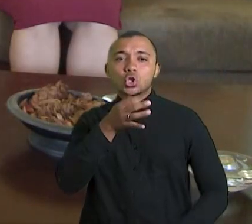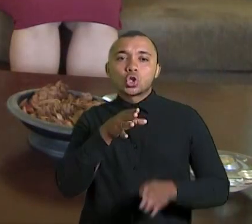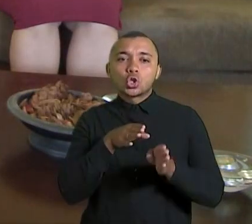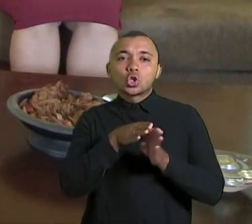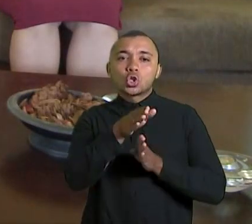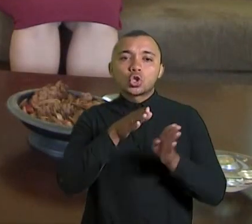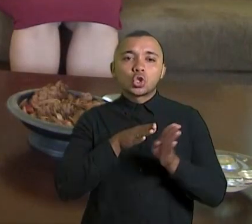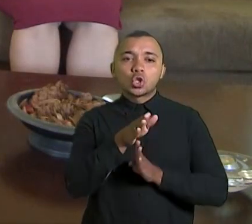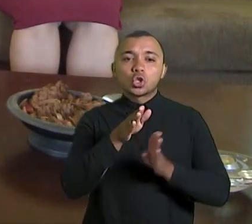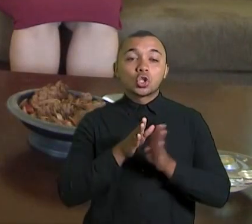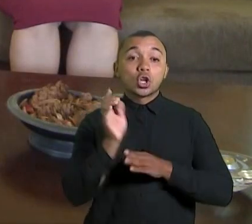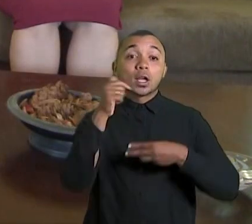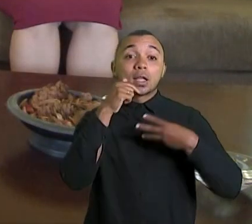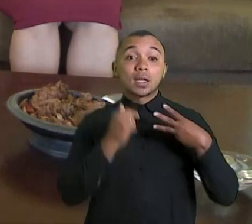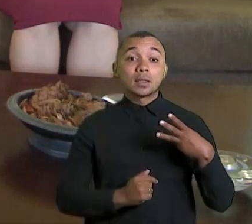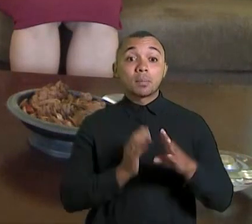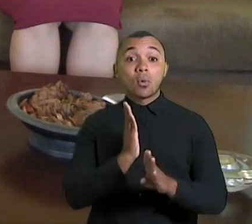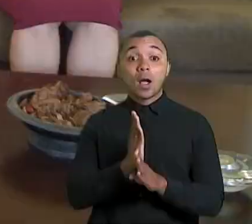próximo gestor